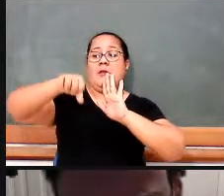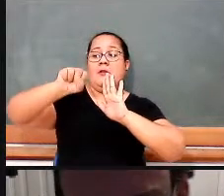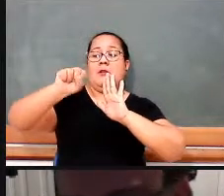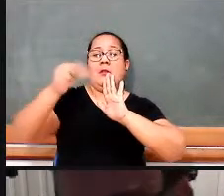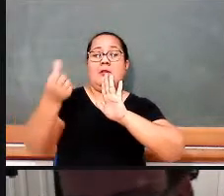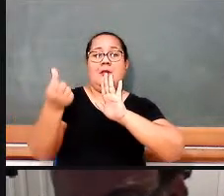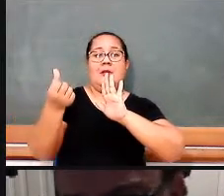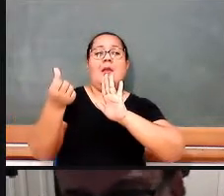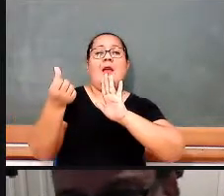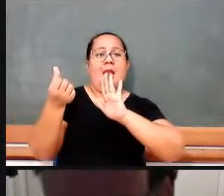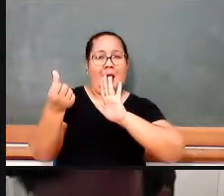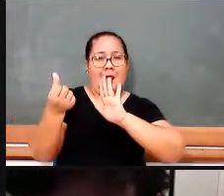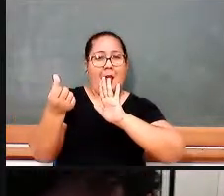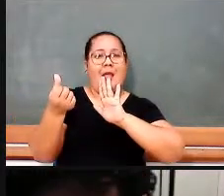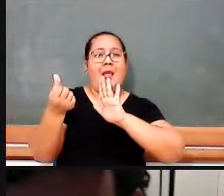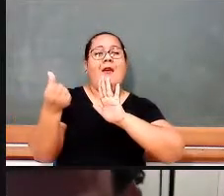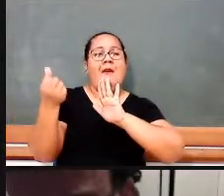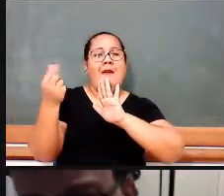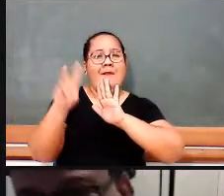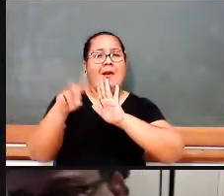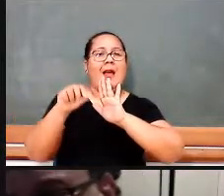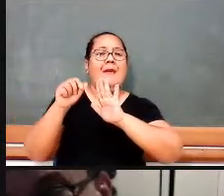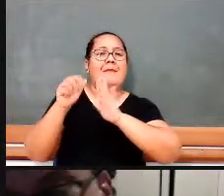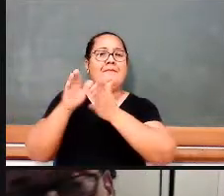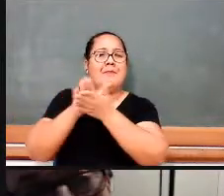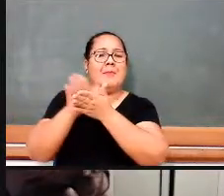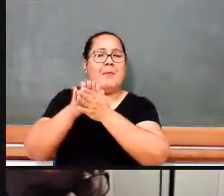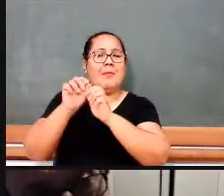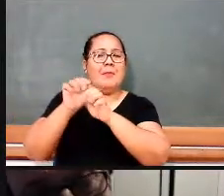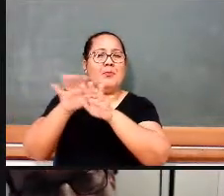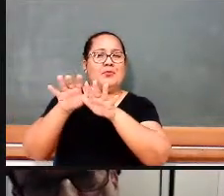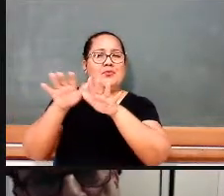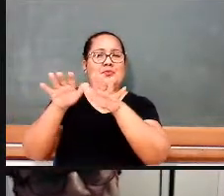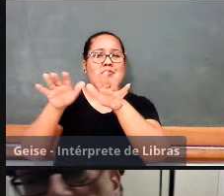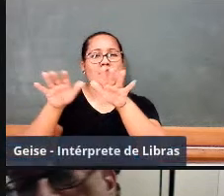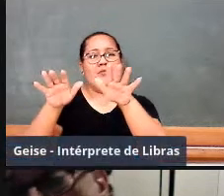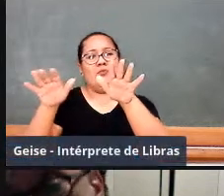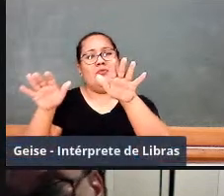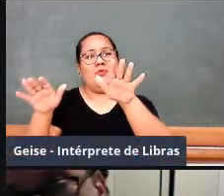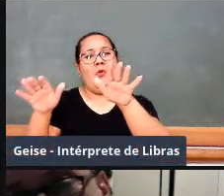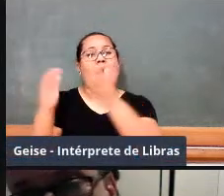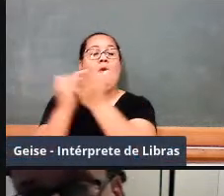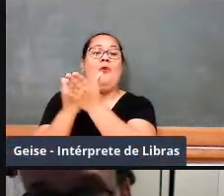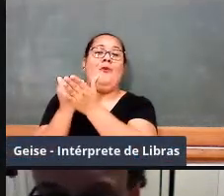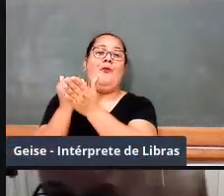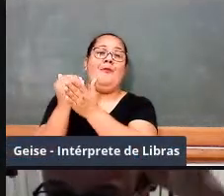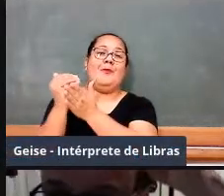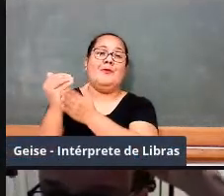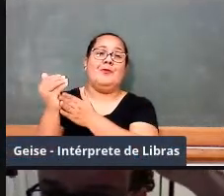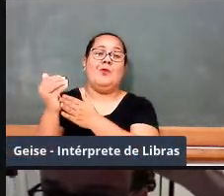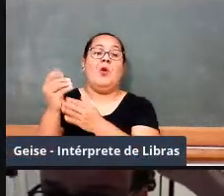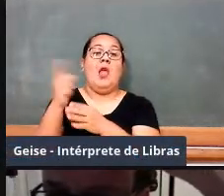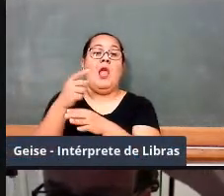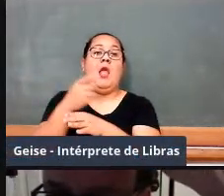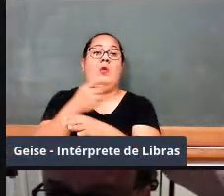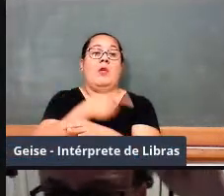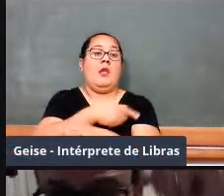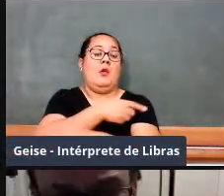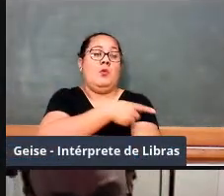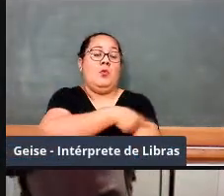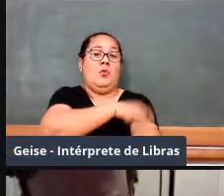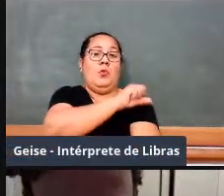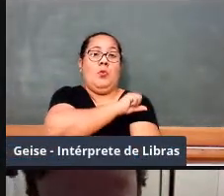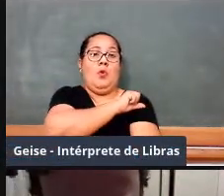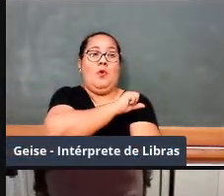sendo reeditada e dando referências para o ensino de matemática. está o exemplo do primeiro grau, mas também para o segundo grau o nosso equivalente